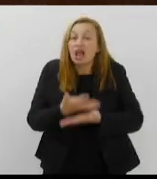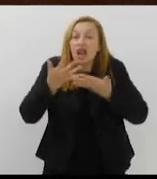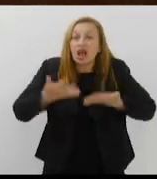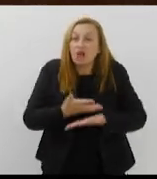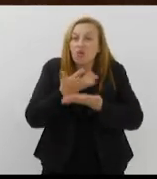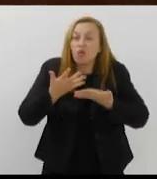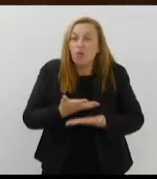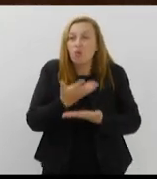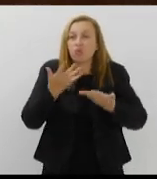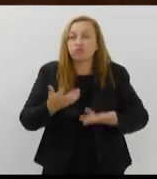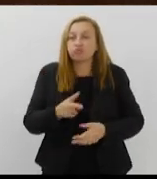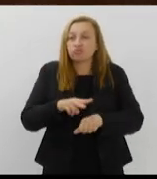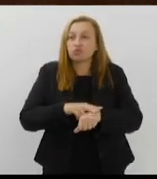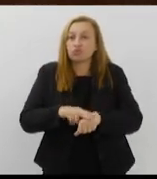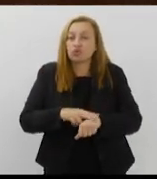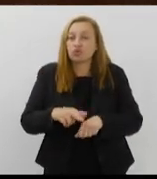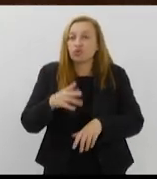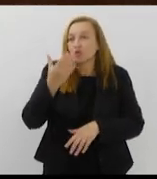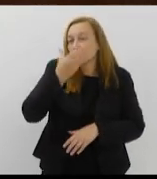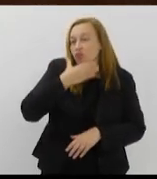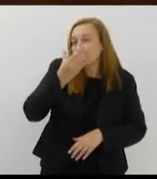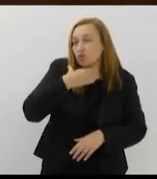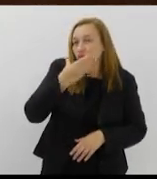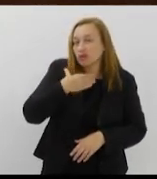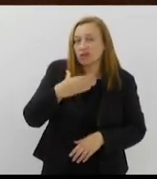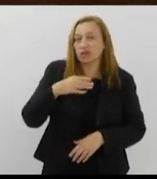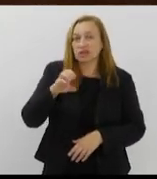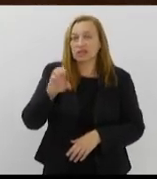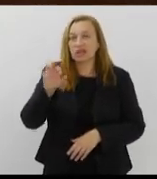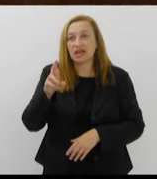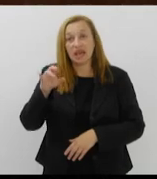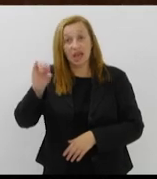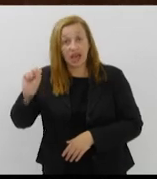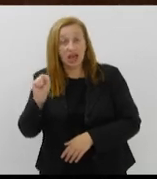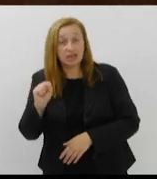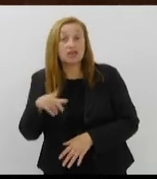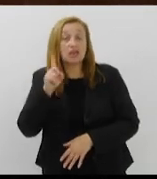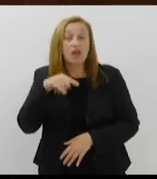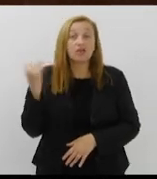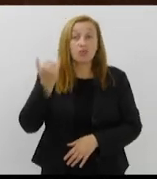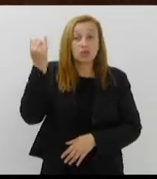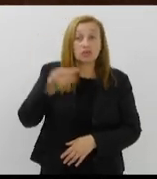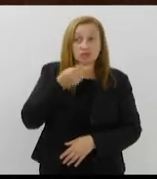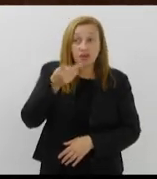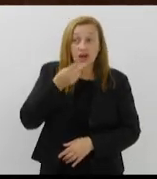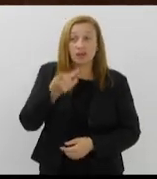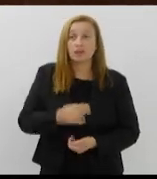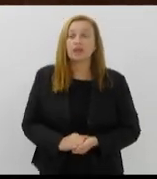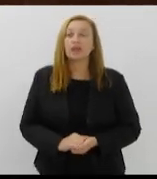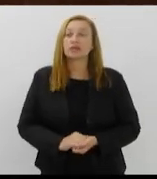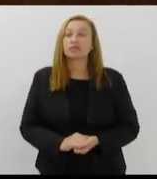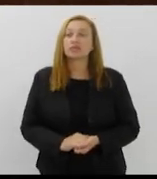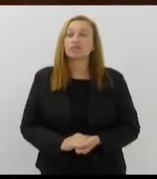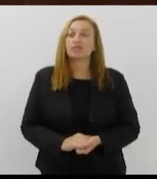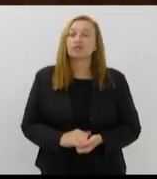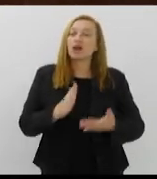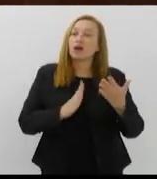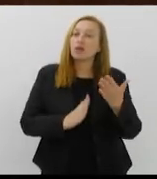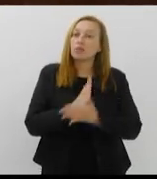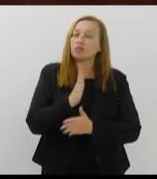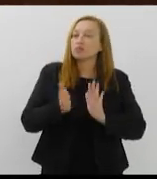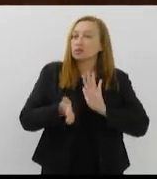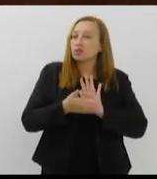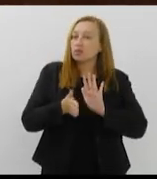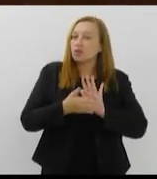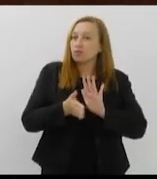frutas, hortaliças, cereais. E é importante destacar que a gente está aprovando essa